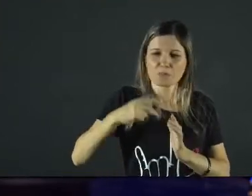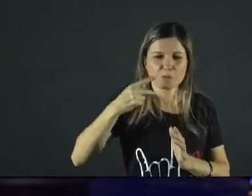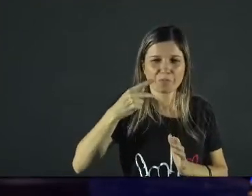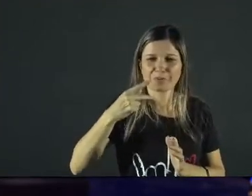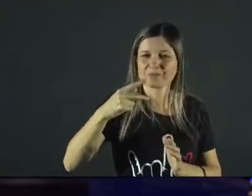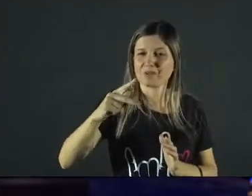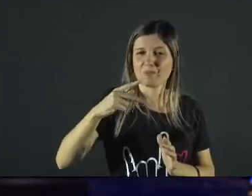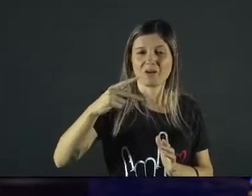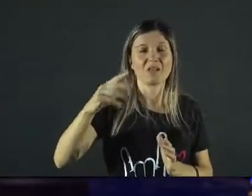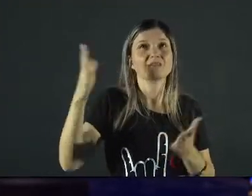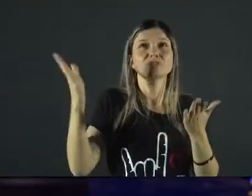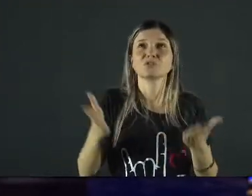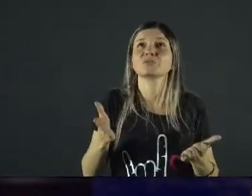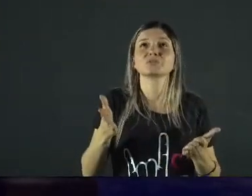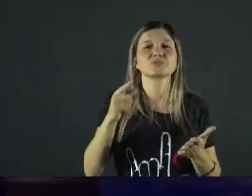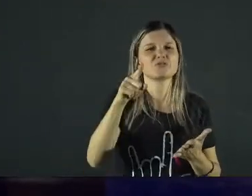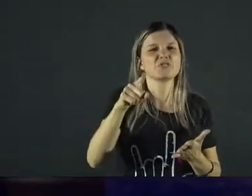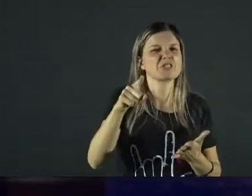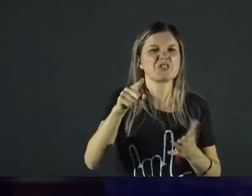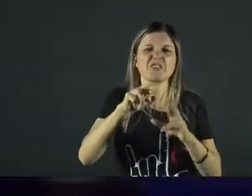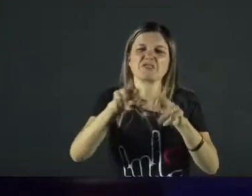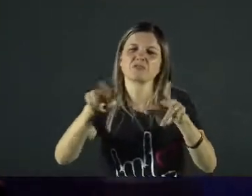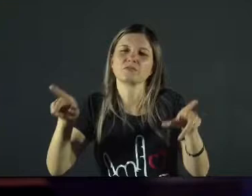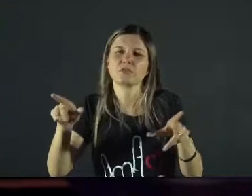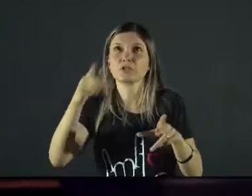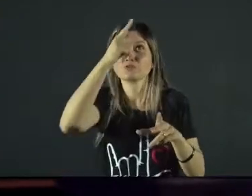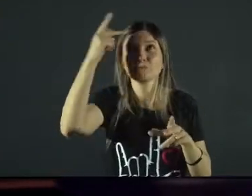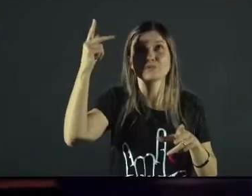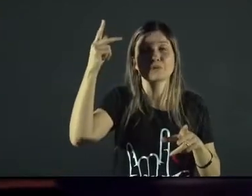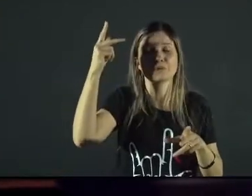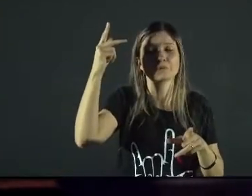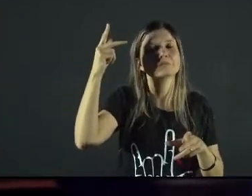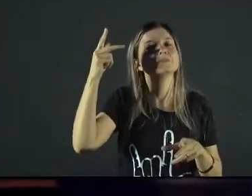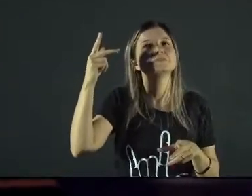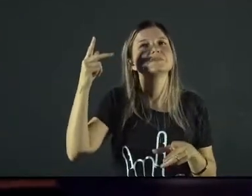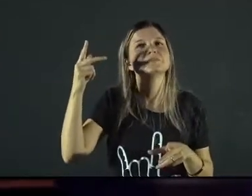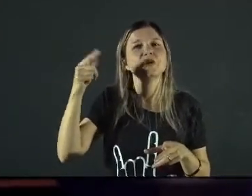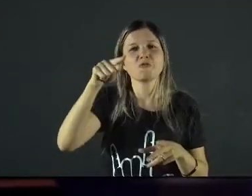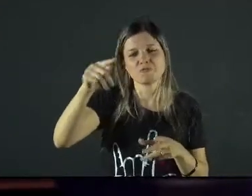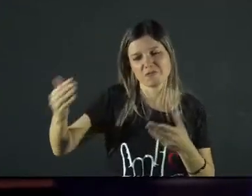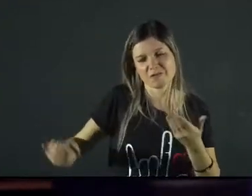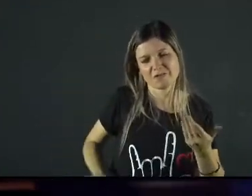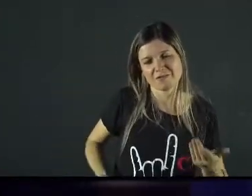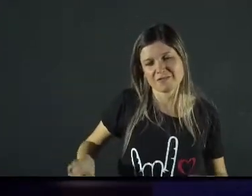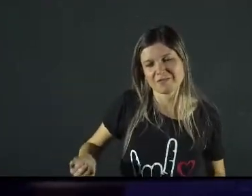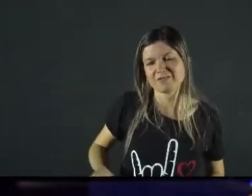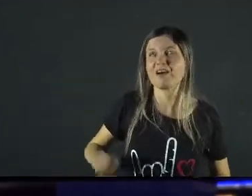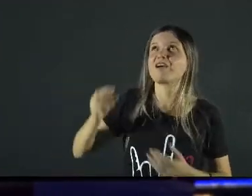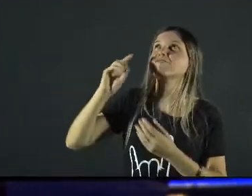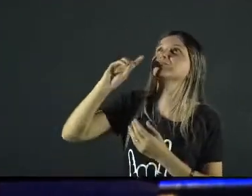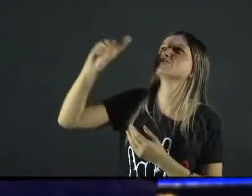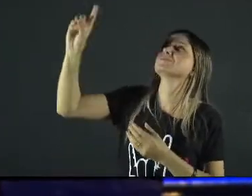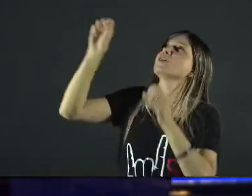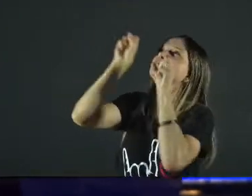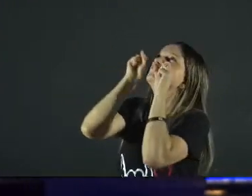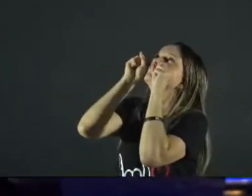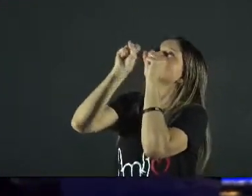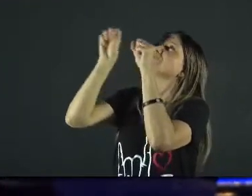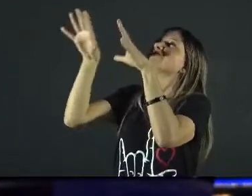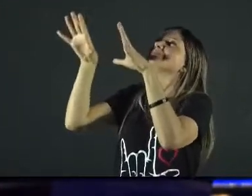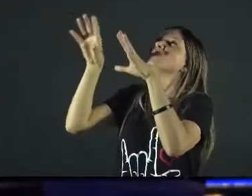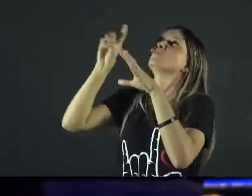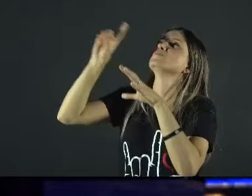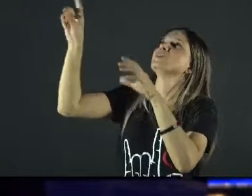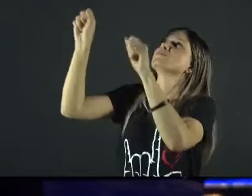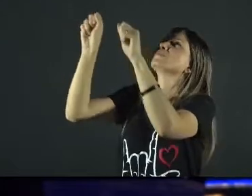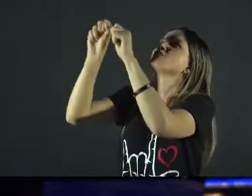mesma pessoa. Aleluia. Você serve, nós servimos um Deus abençoador, um Deus de